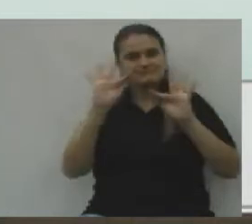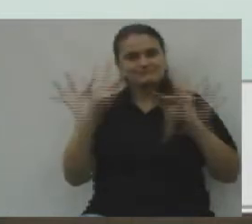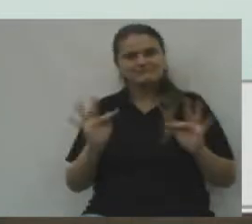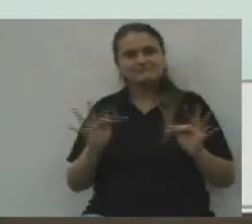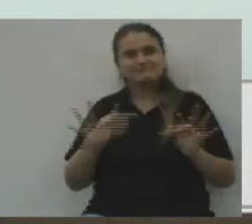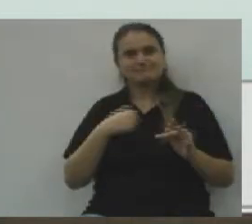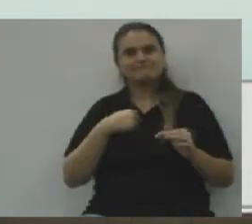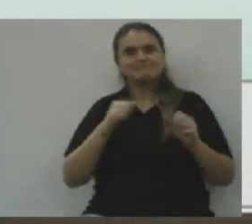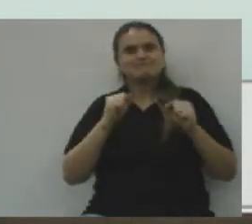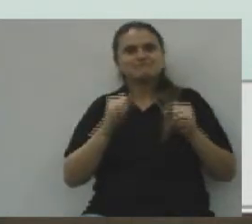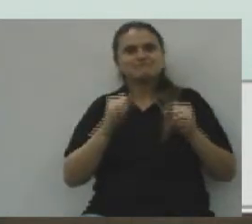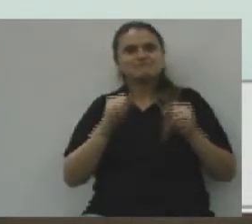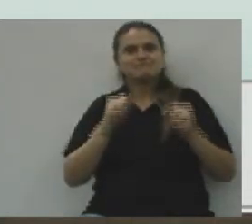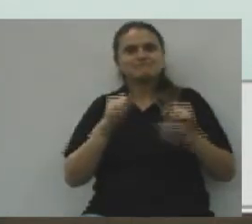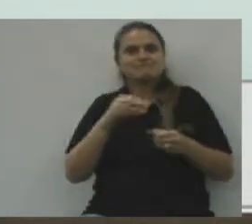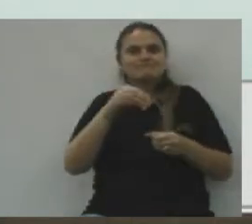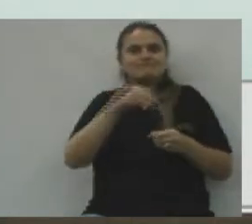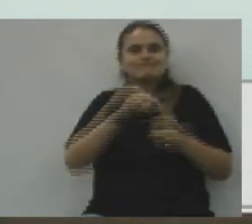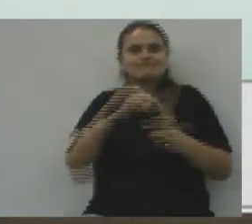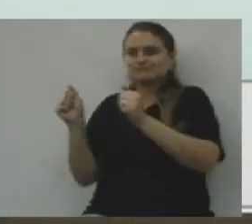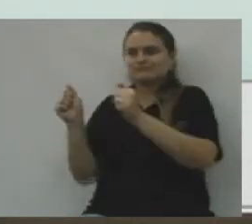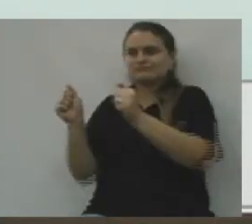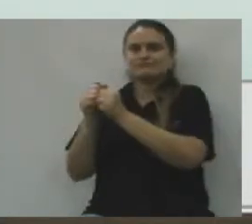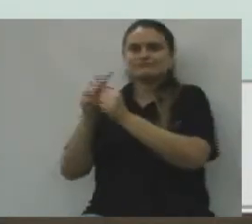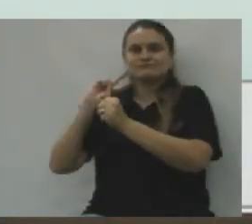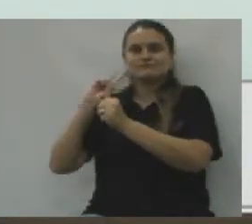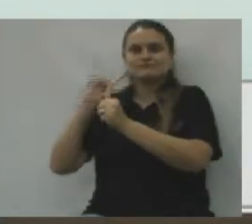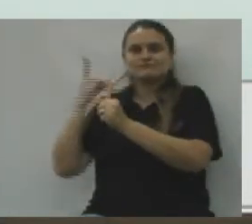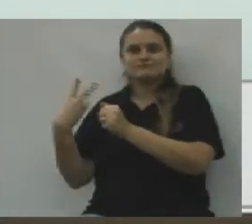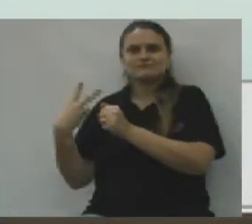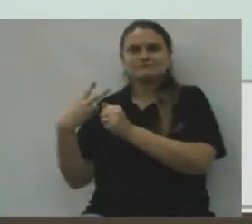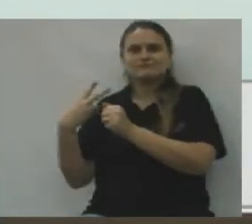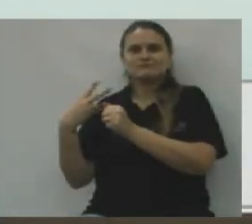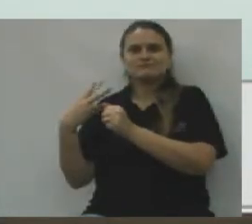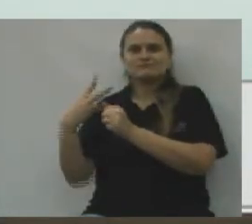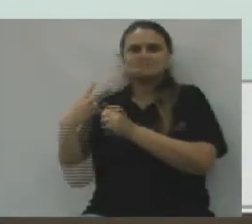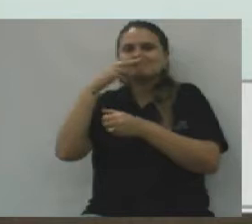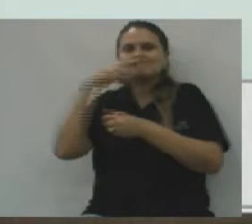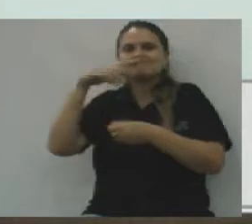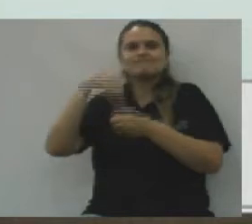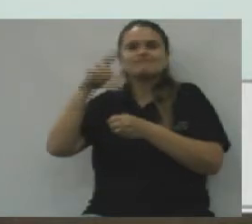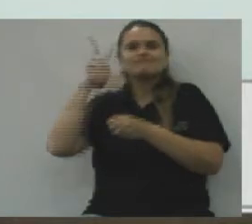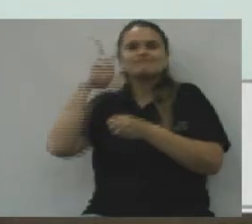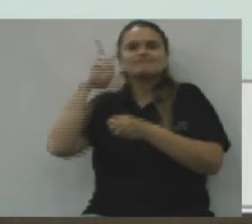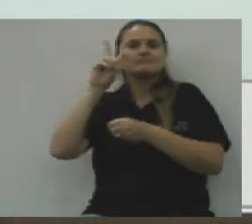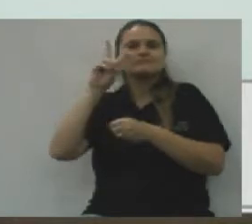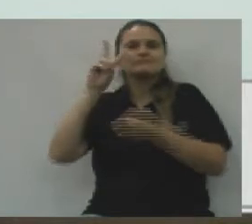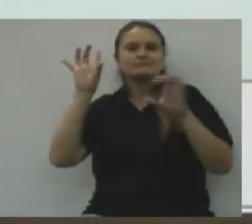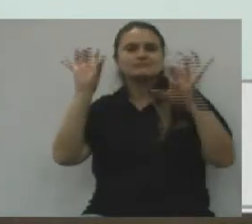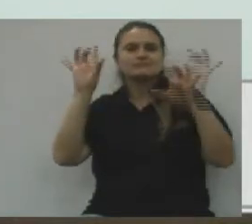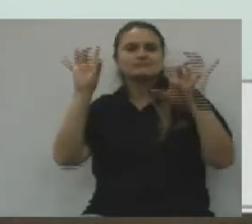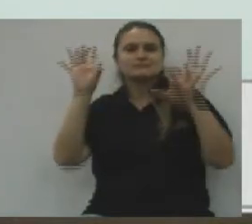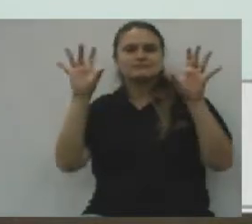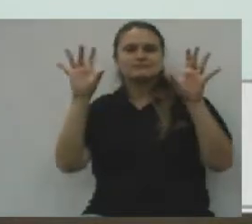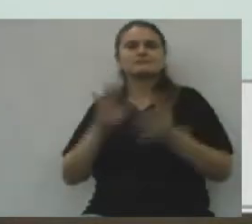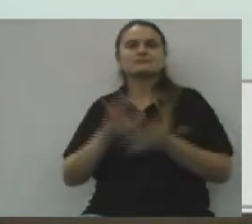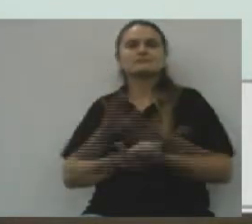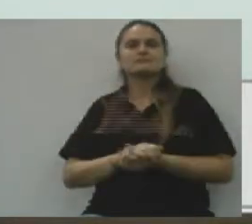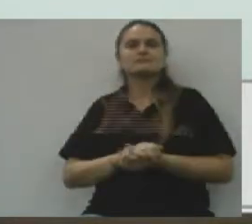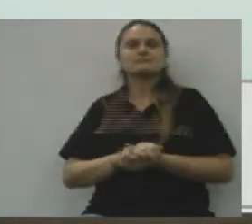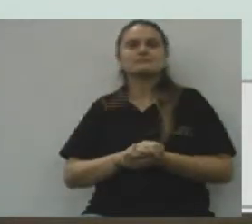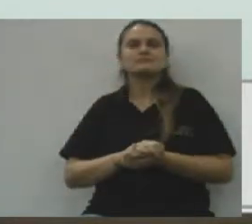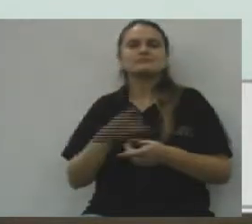para a história, juntamente com todos os demais vereadores aqui presentes, e com